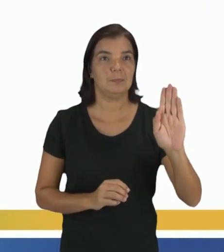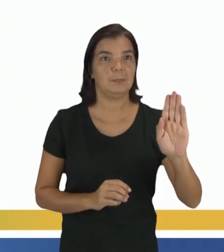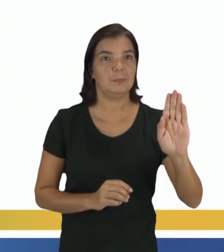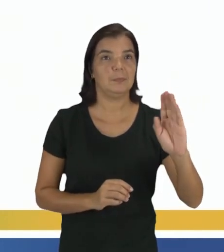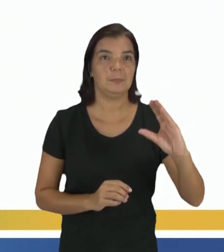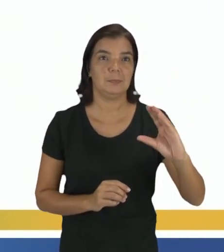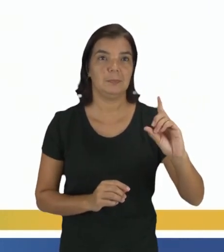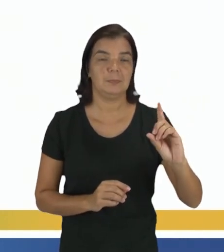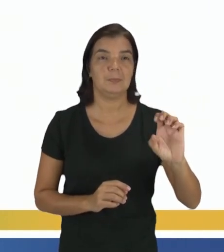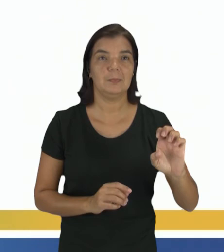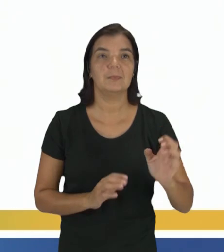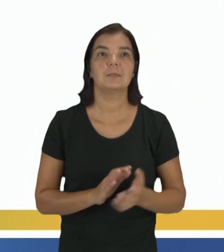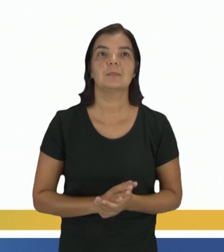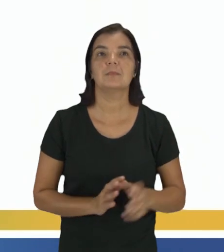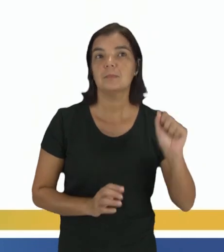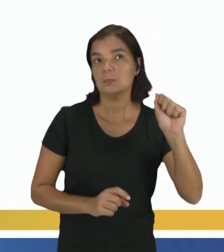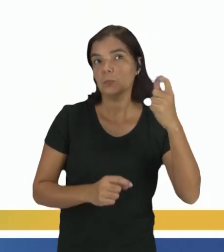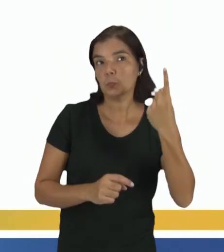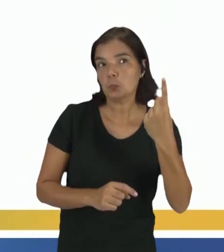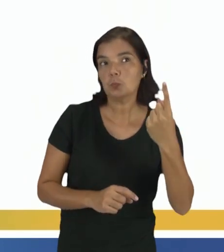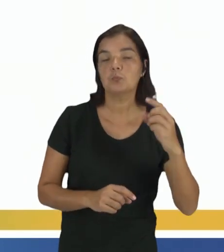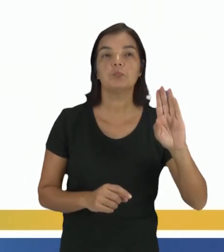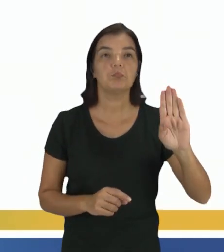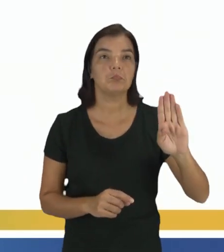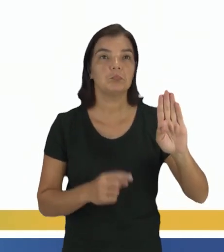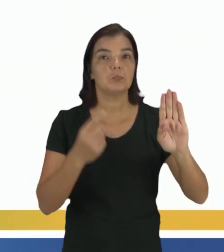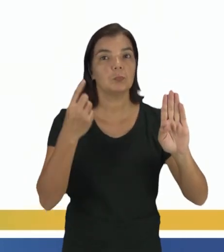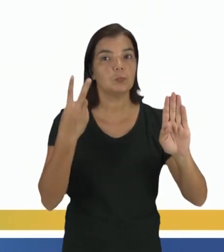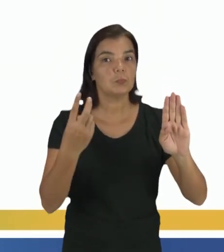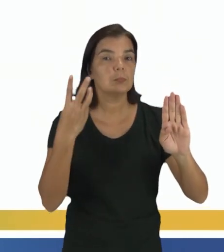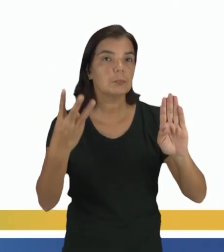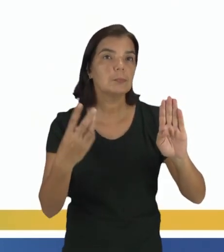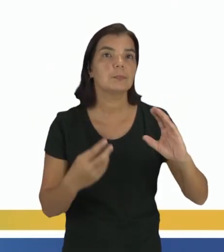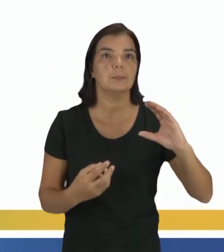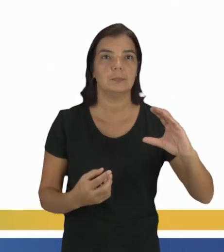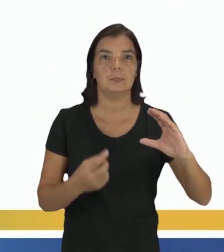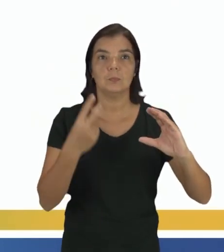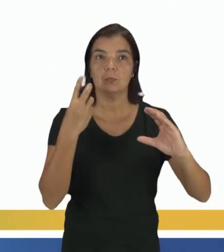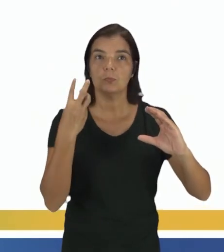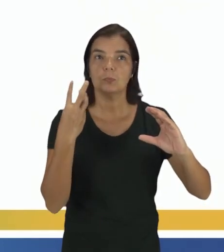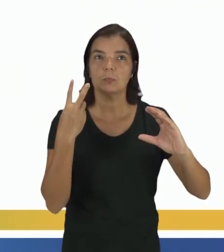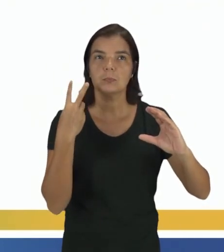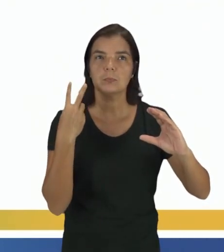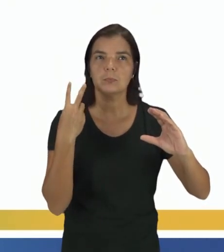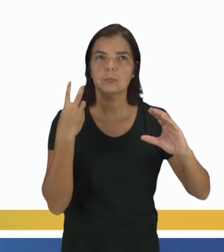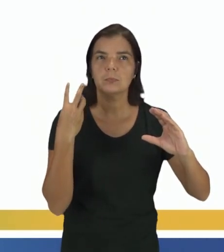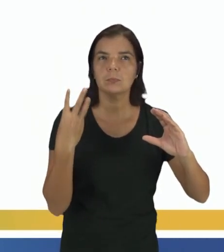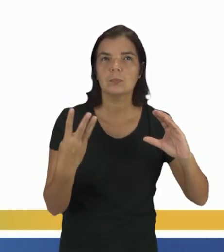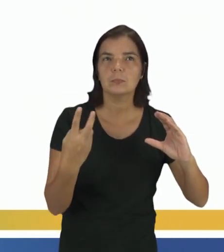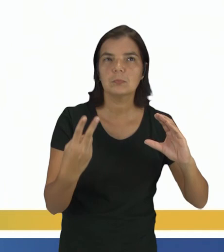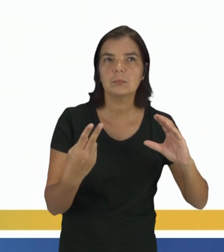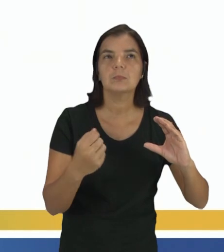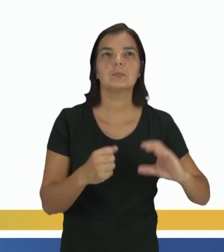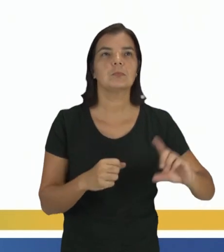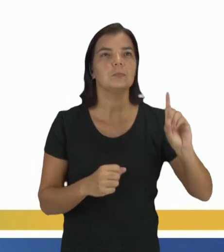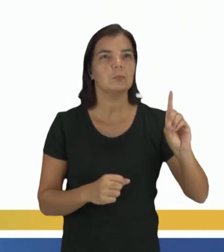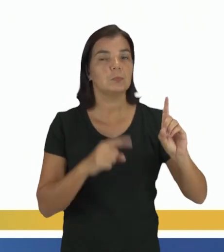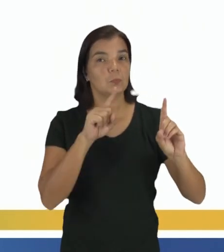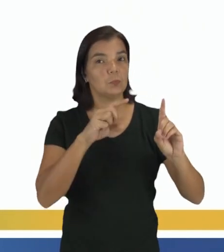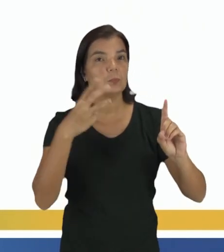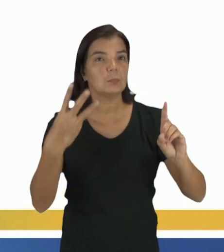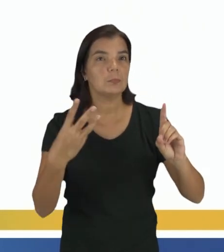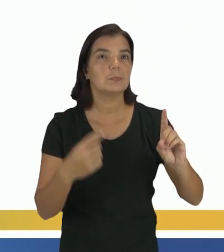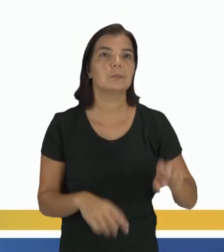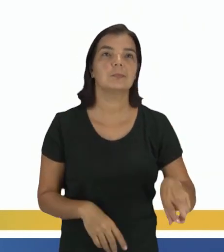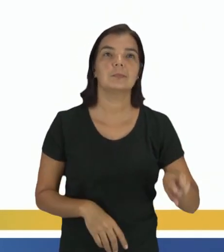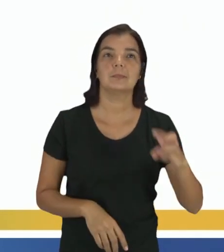ou D, letra A apenas um, B, um e o terceiro, letra C apenas o segundo, letra D, um e o terceiro, e letra